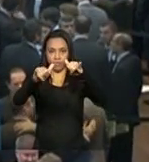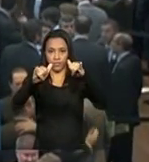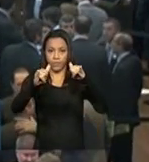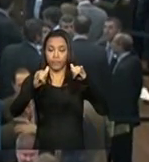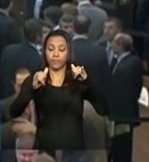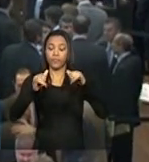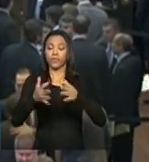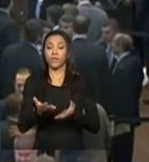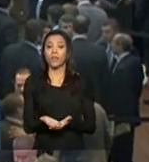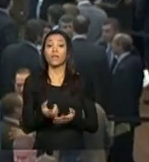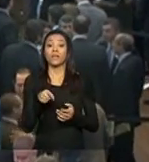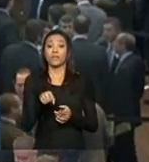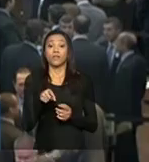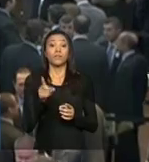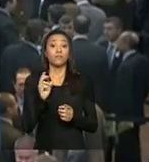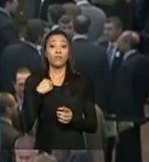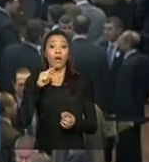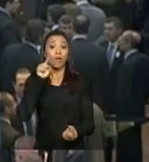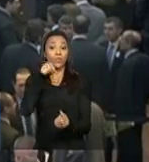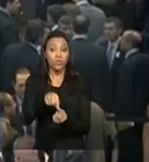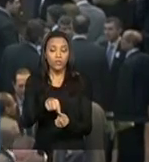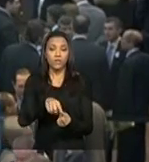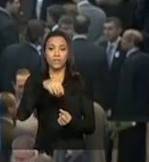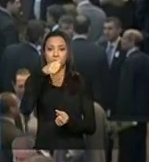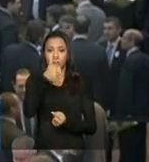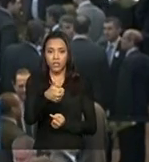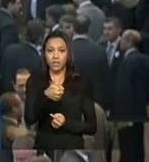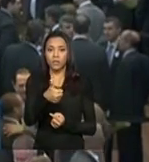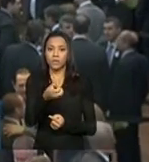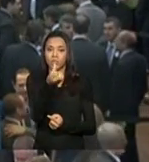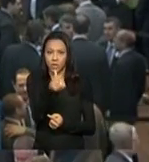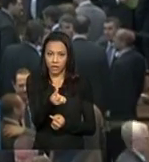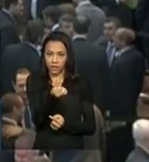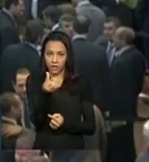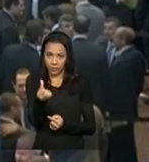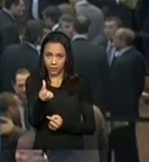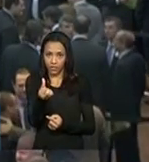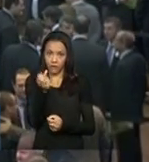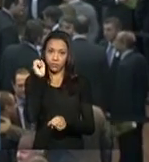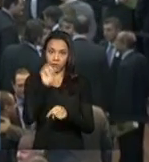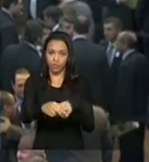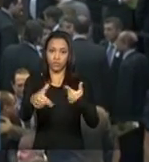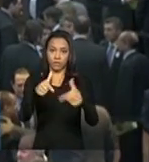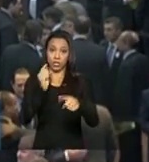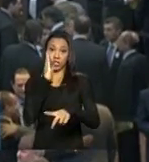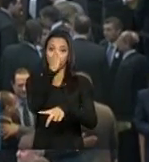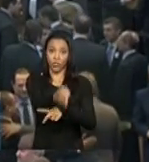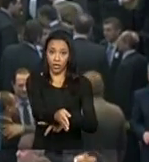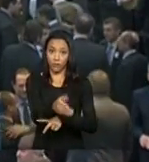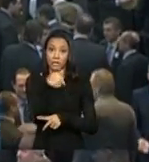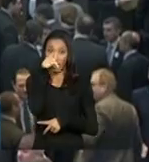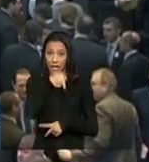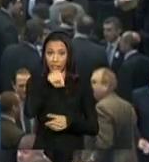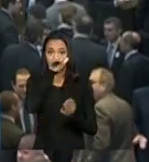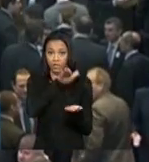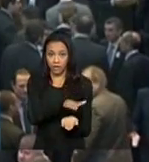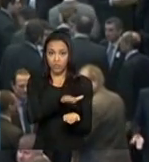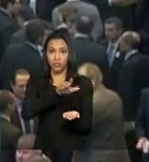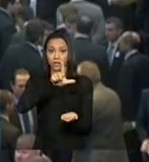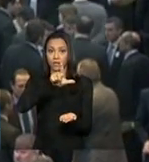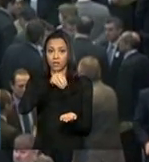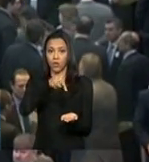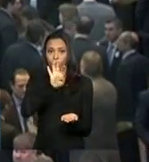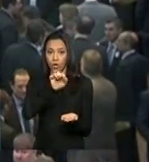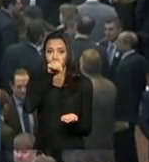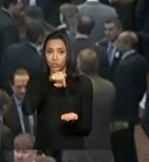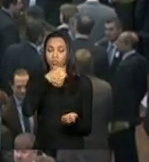estimativa é de 176 empregos diretos. E esse lote será, essas